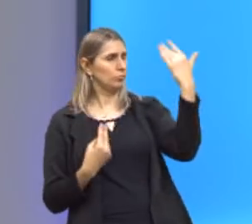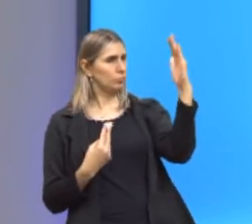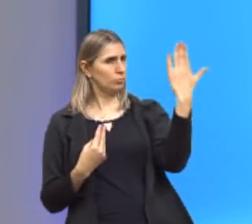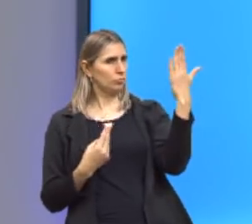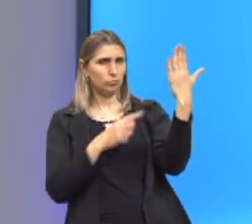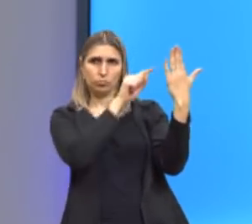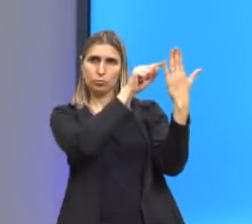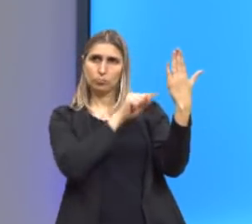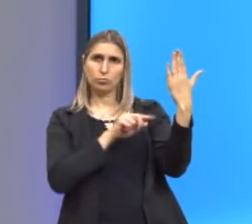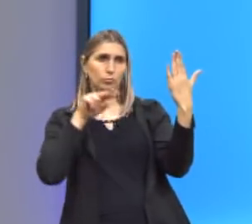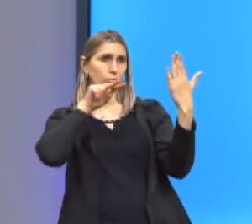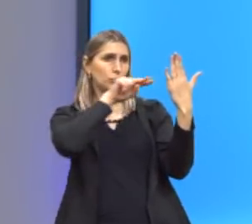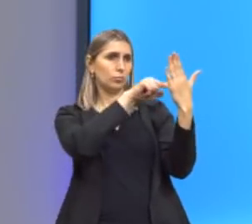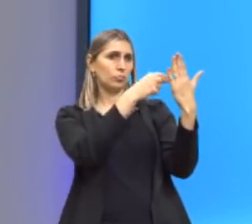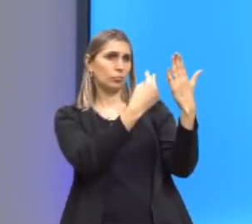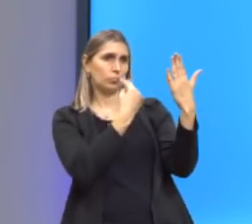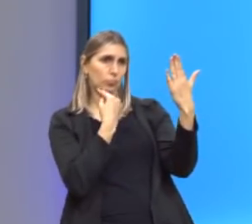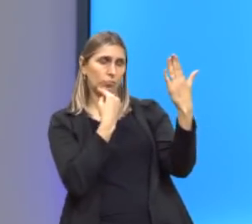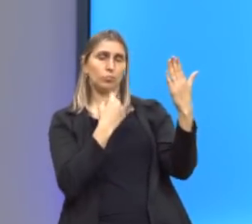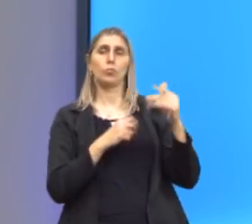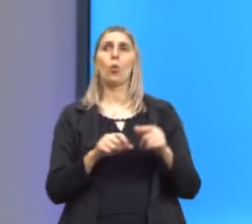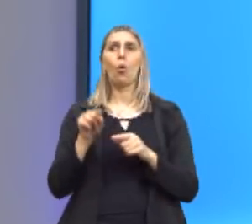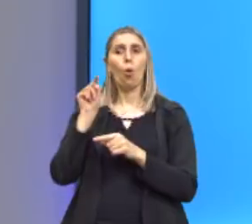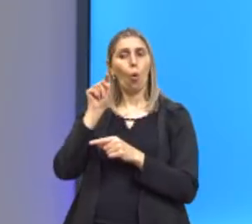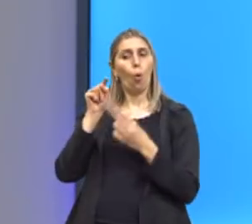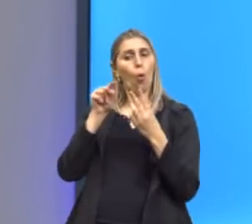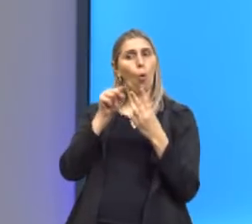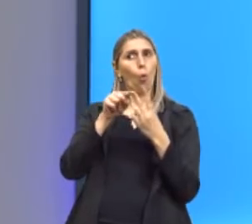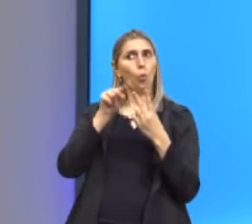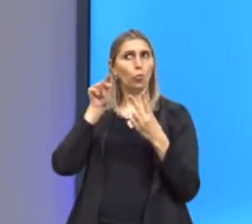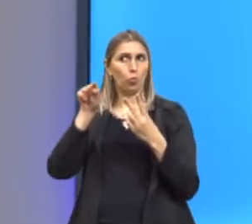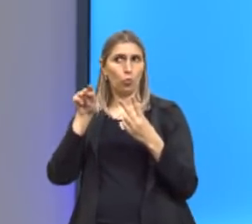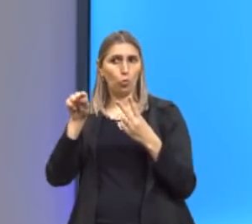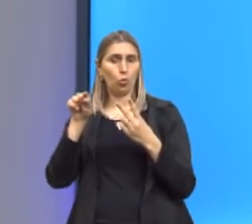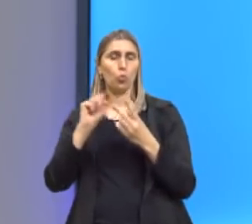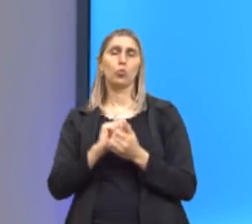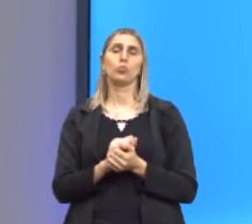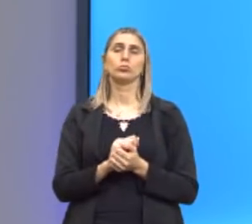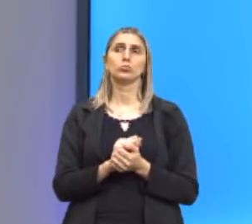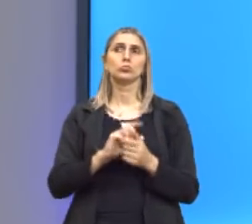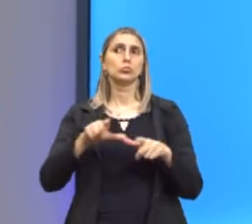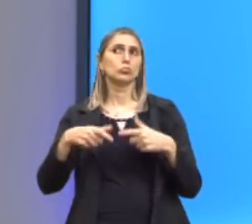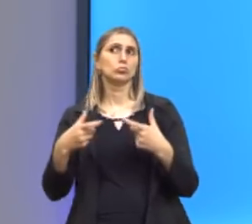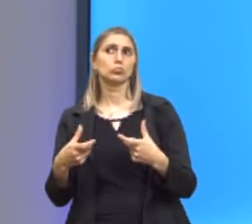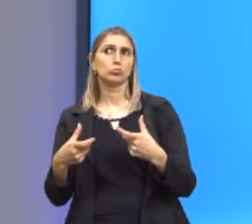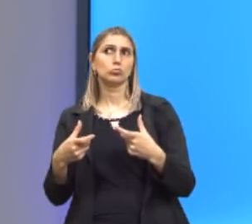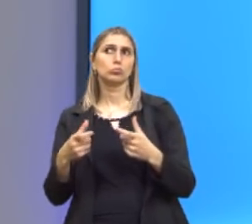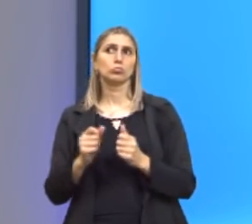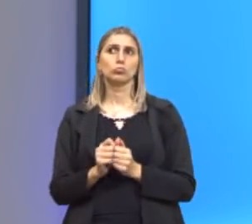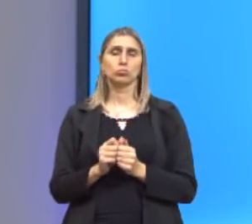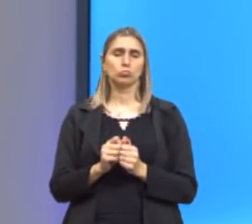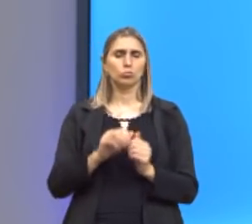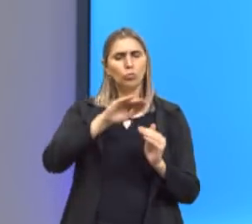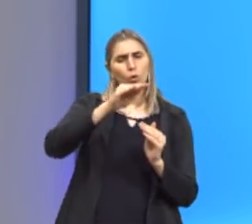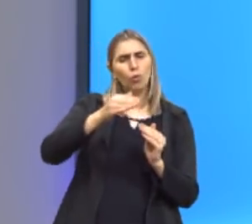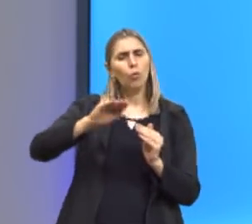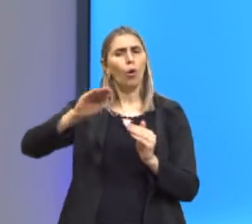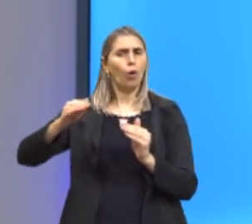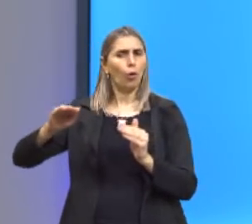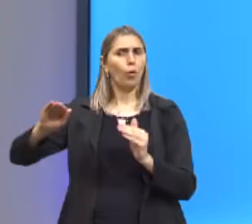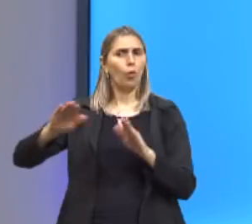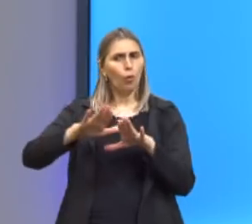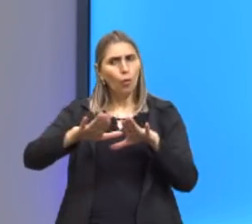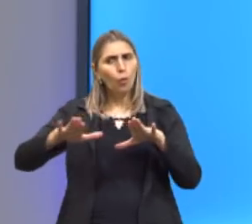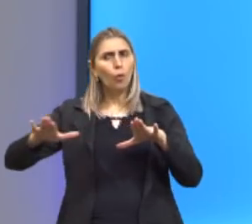chama de reflexão regular, ou se a reflexão for em uma superfície,